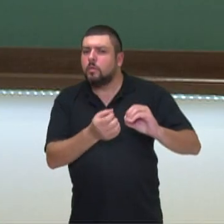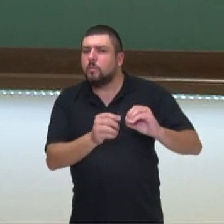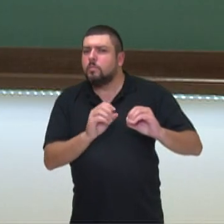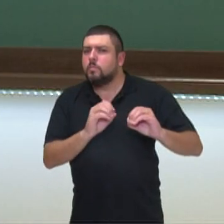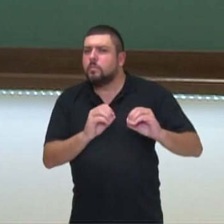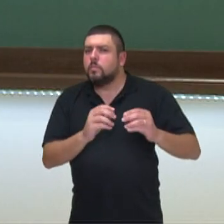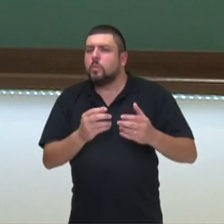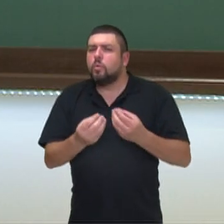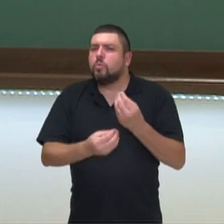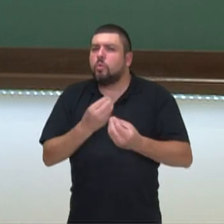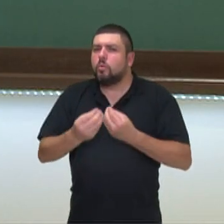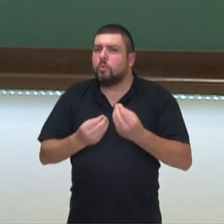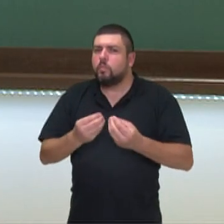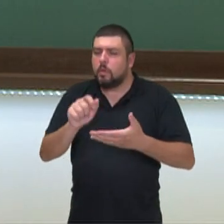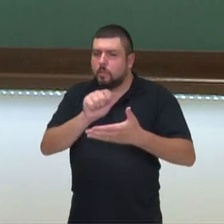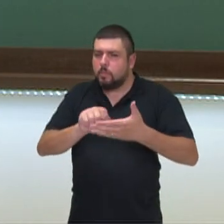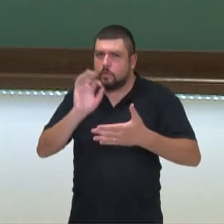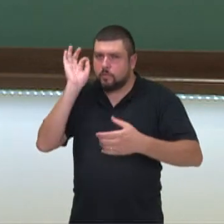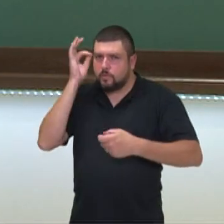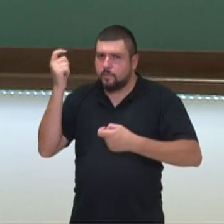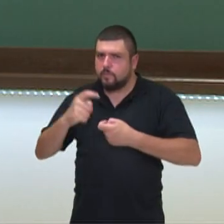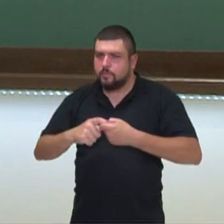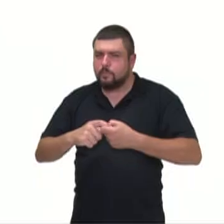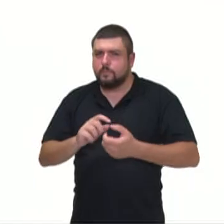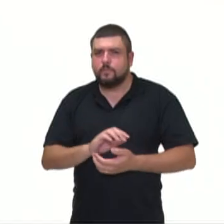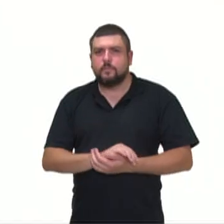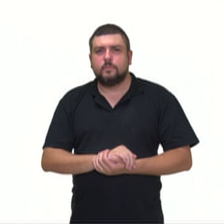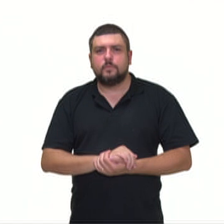pouquinho, anote no seu caderno a resposta e a gente já volta para conferir.